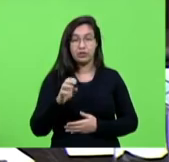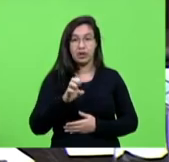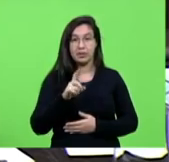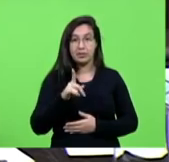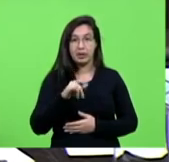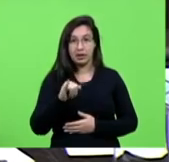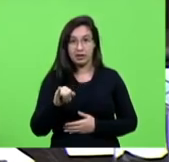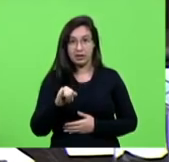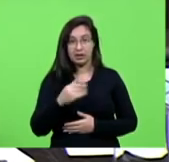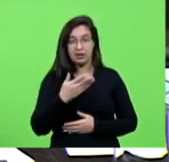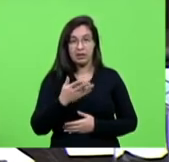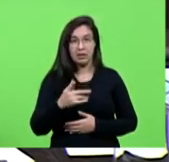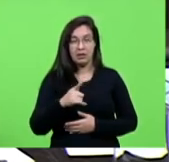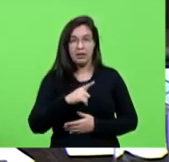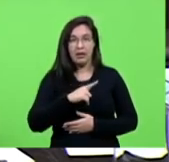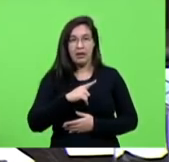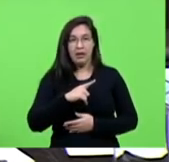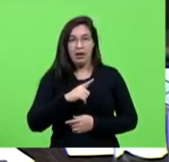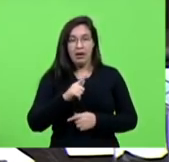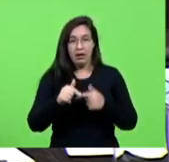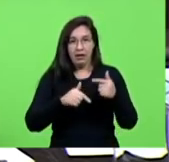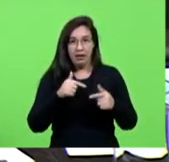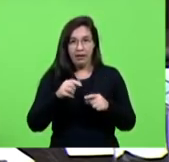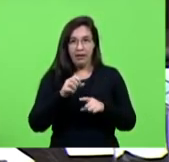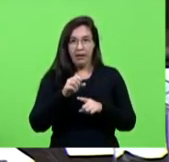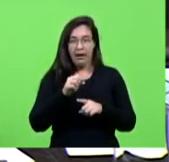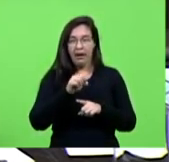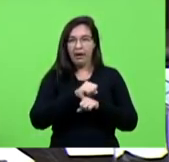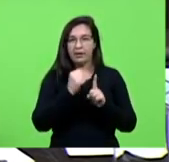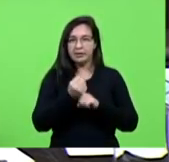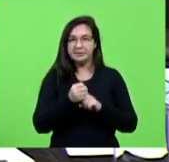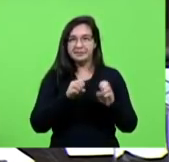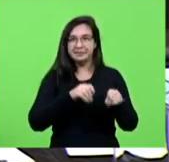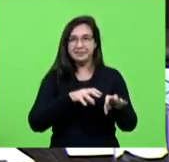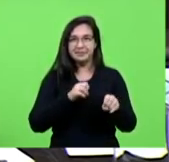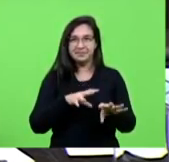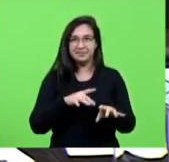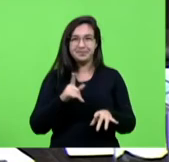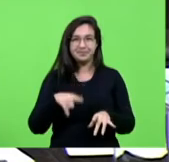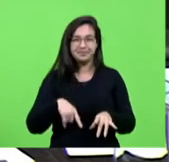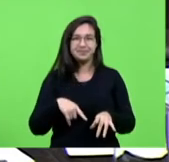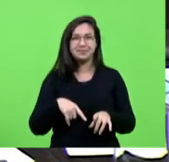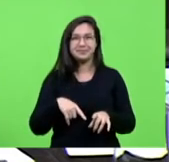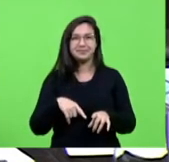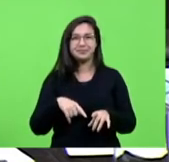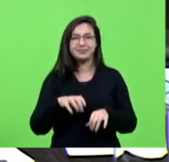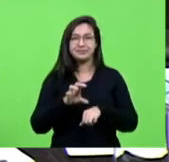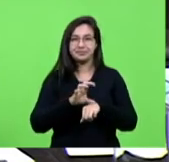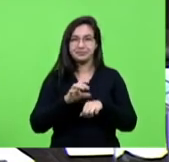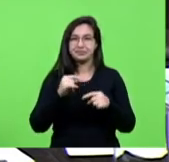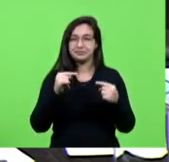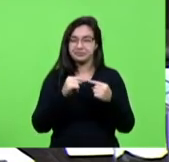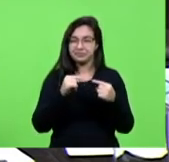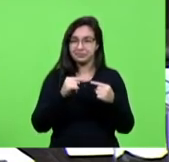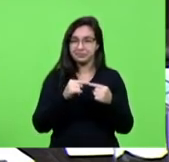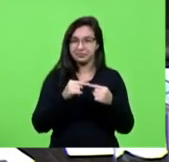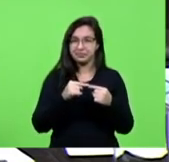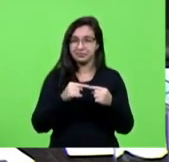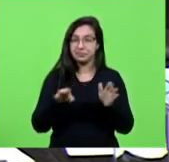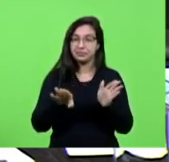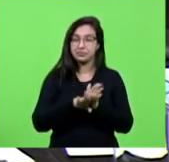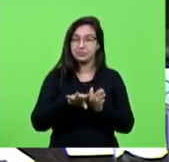agentes socioeducativos, falou que era constitucional. Quando veio para essa casa, aqui para o plenário,